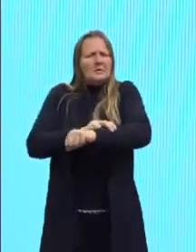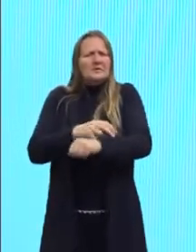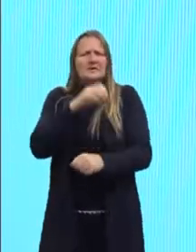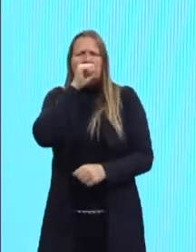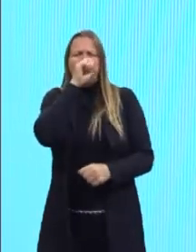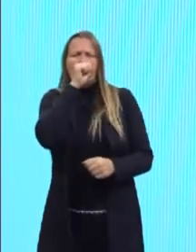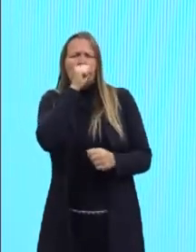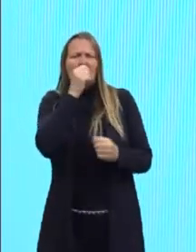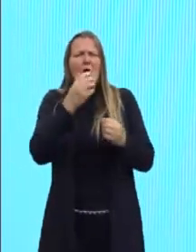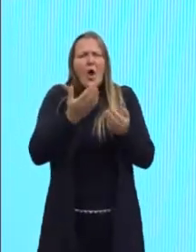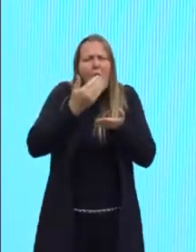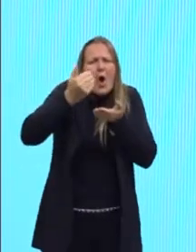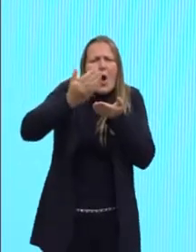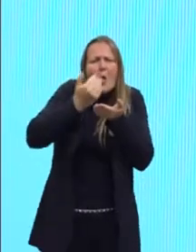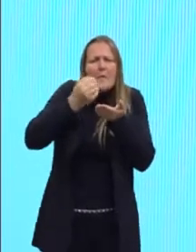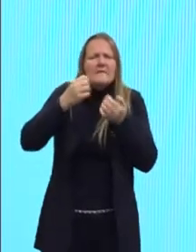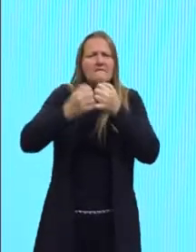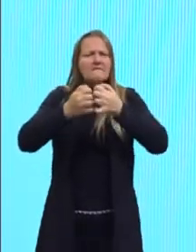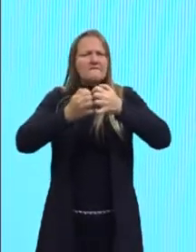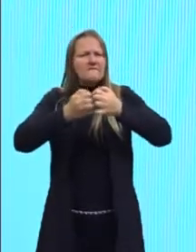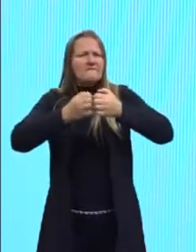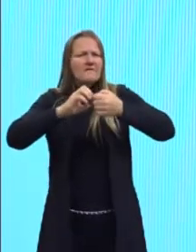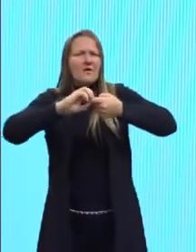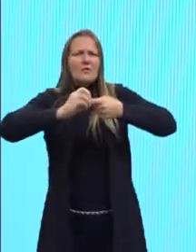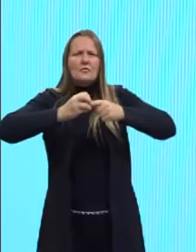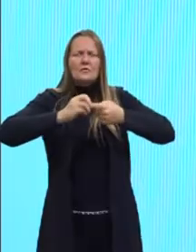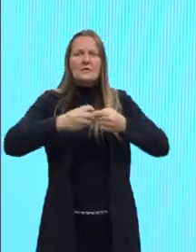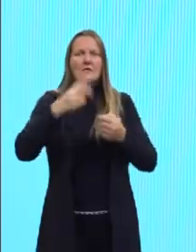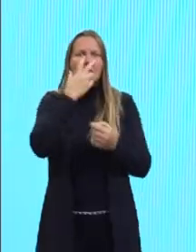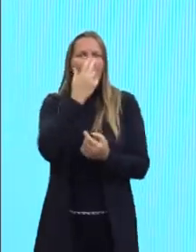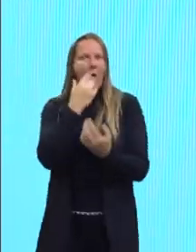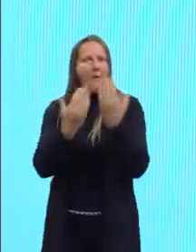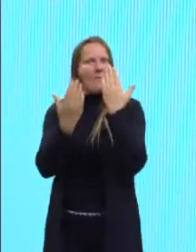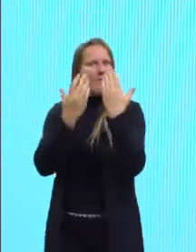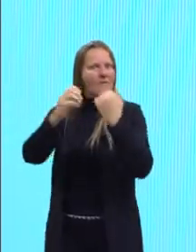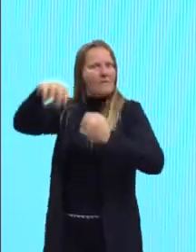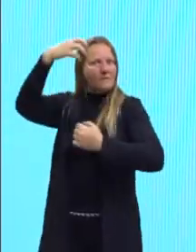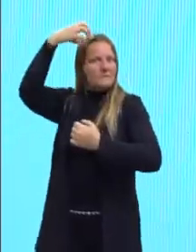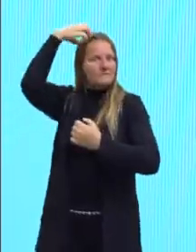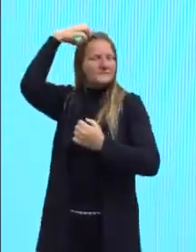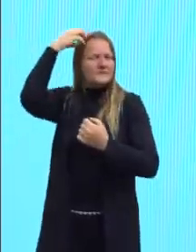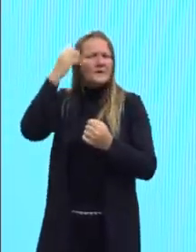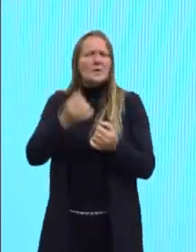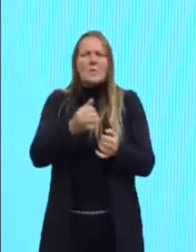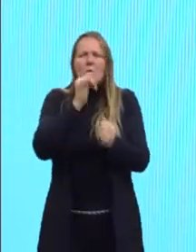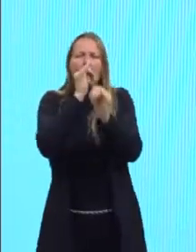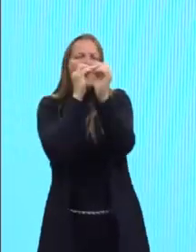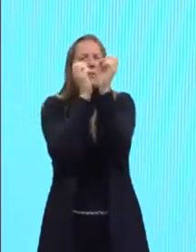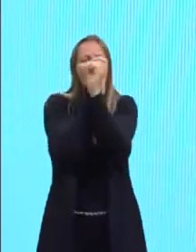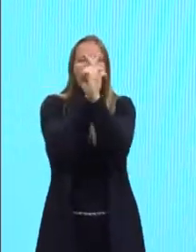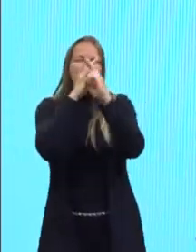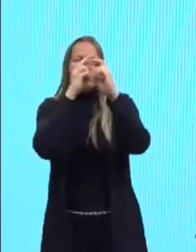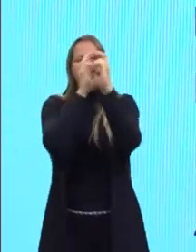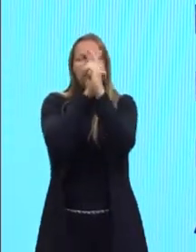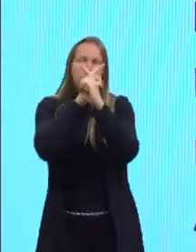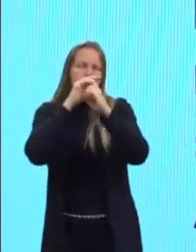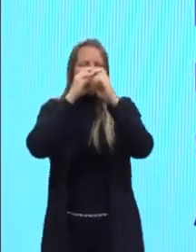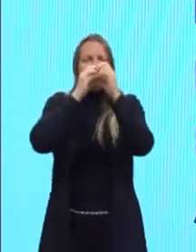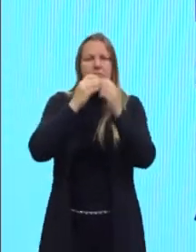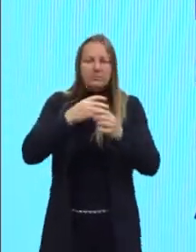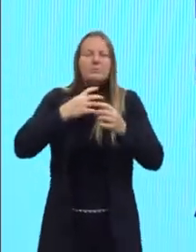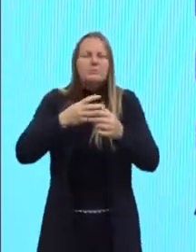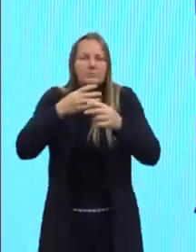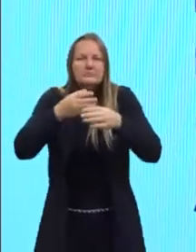comeu feijão com arroz como se fosse um príncipe bebeu e soluçou como se fosse um Náufrago